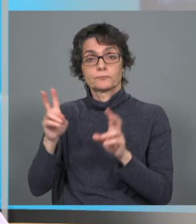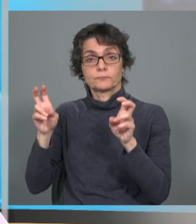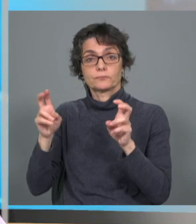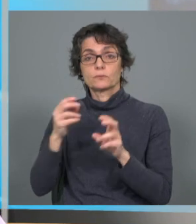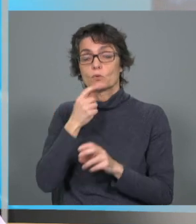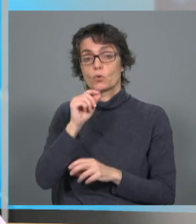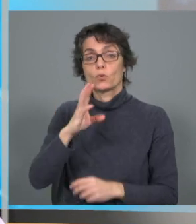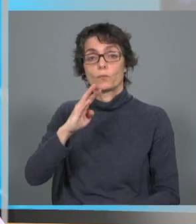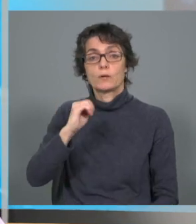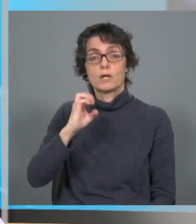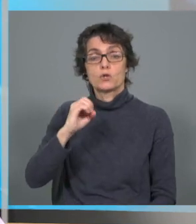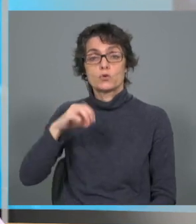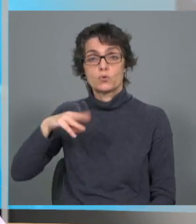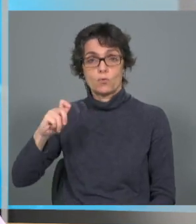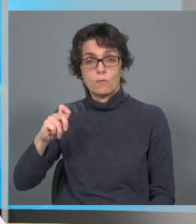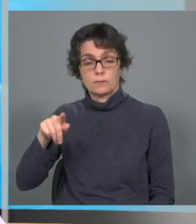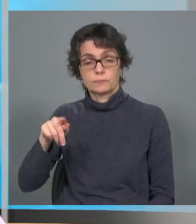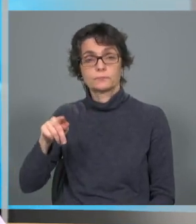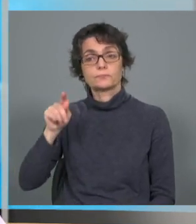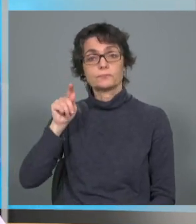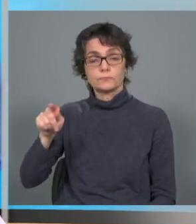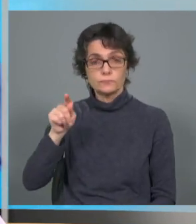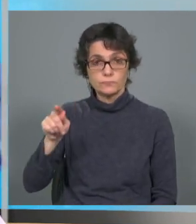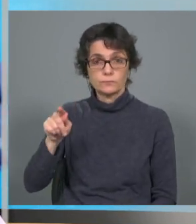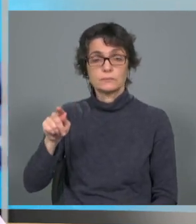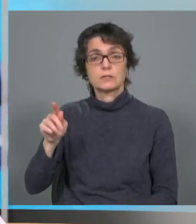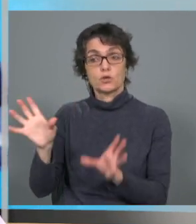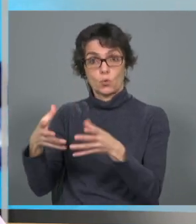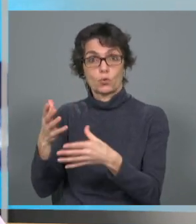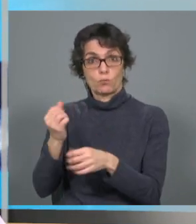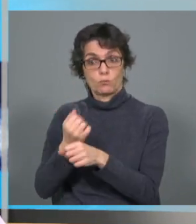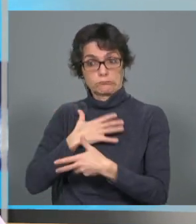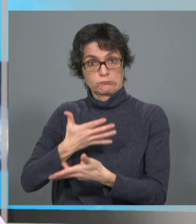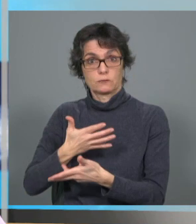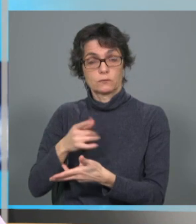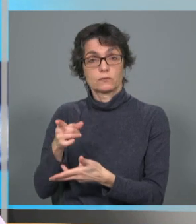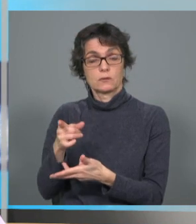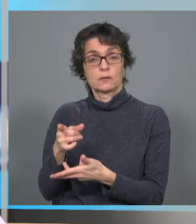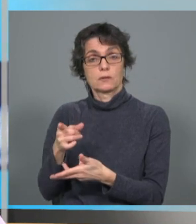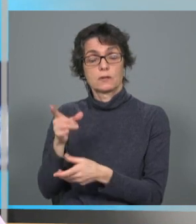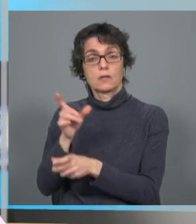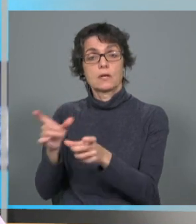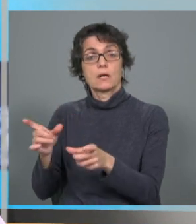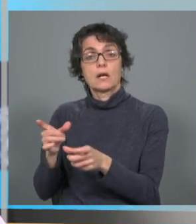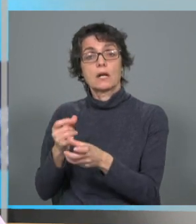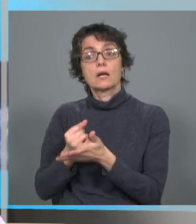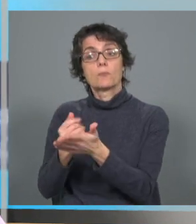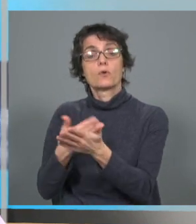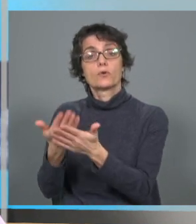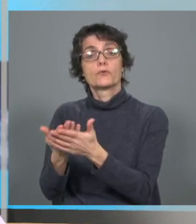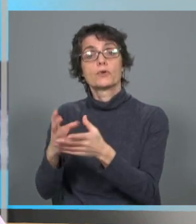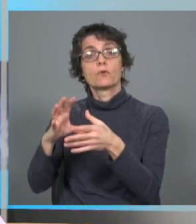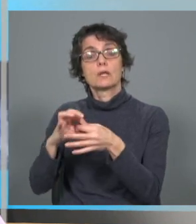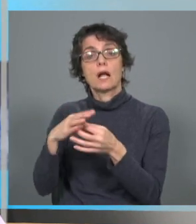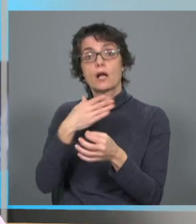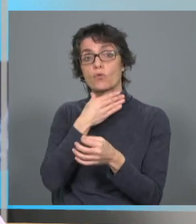e que a certa altura ajudou no combate à fome, e